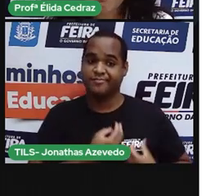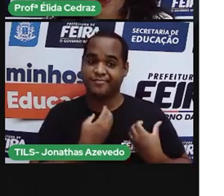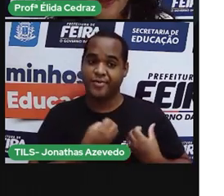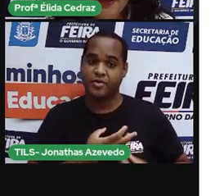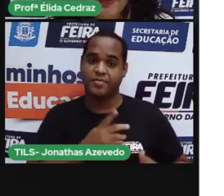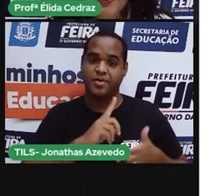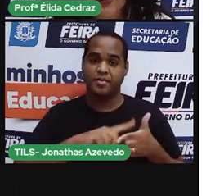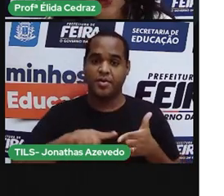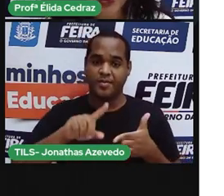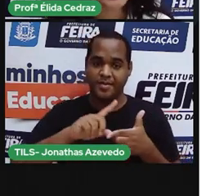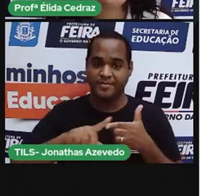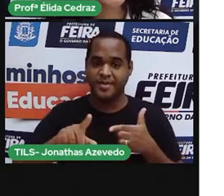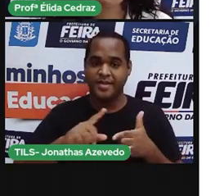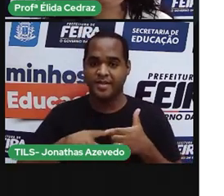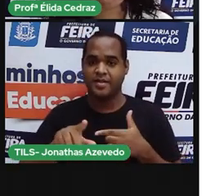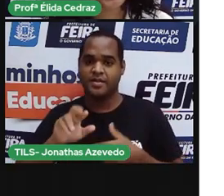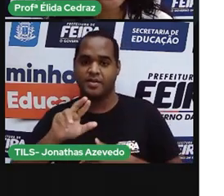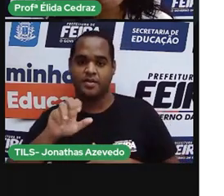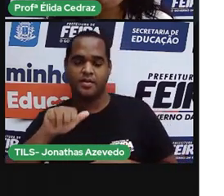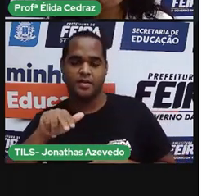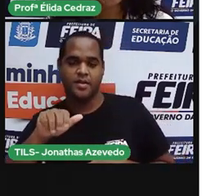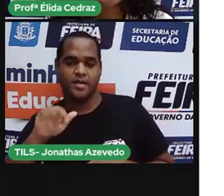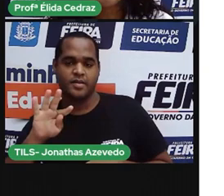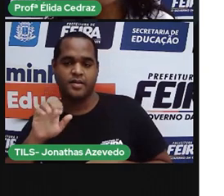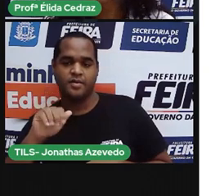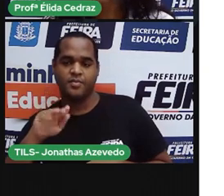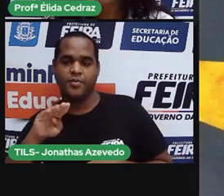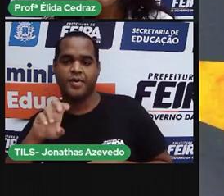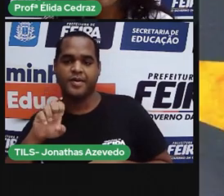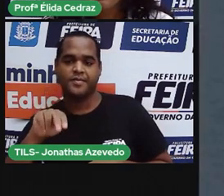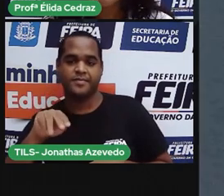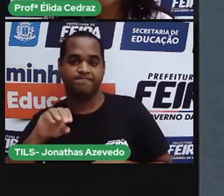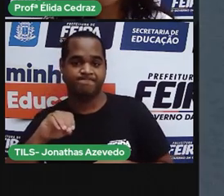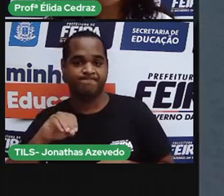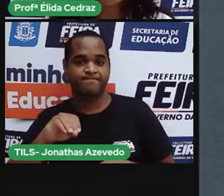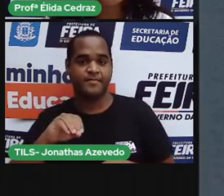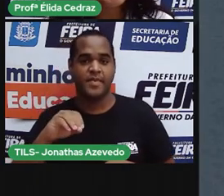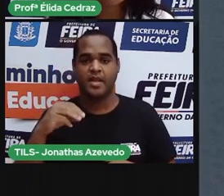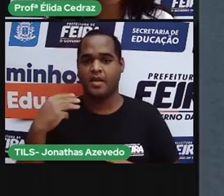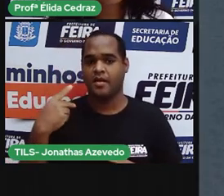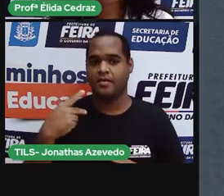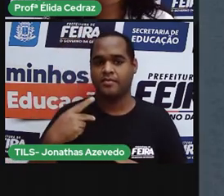Poemas, problemas de Renata Ruiz. Meu aquário.